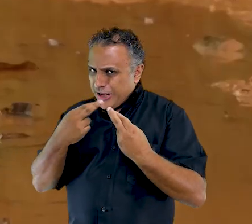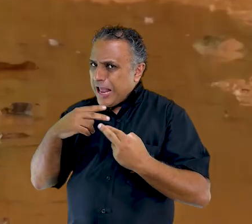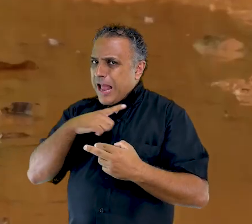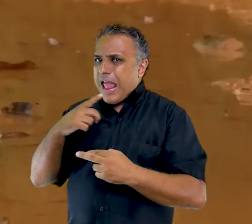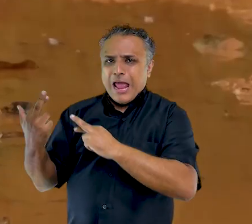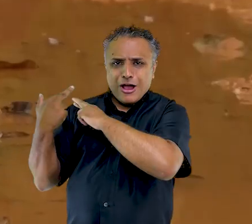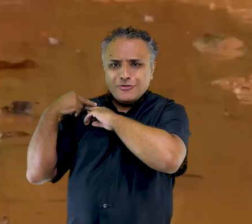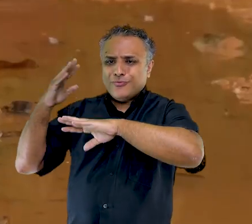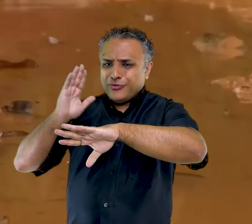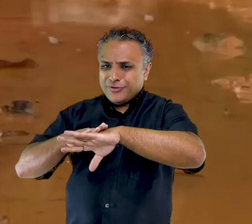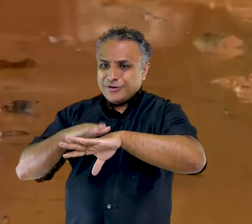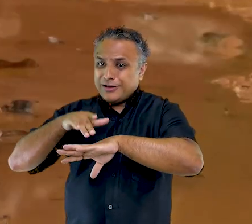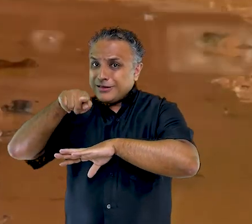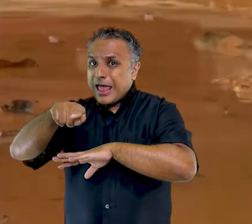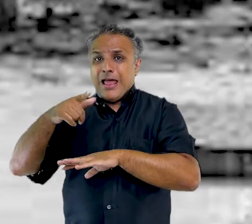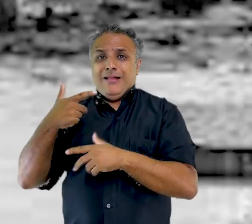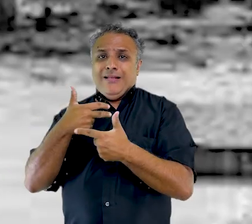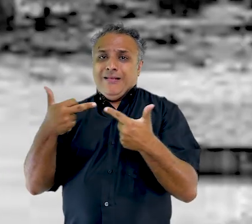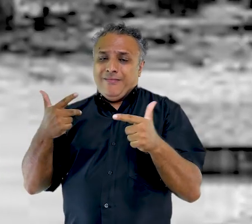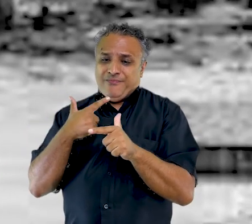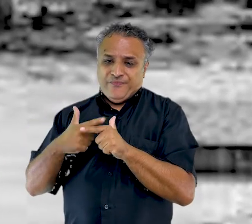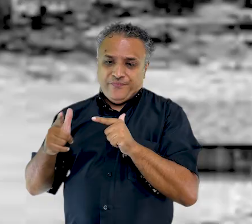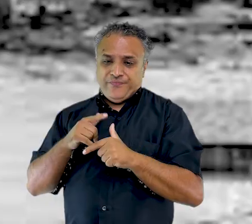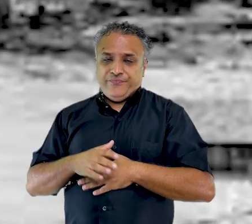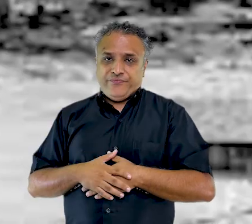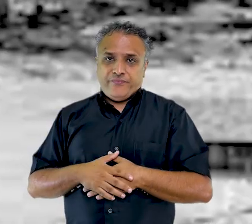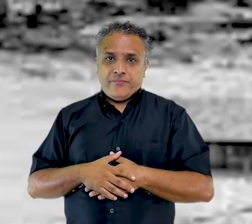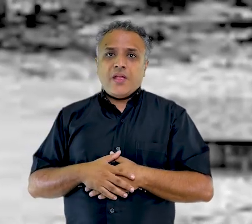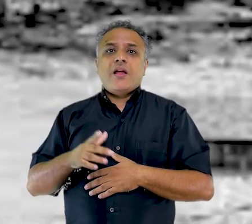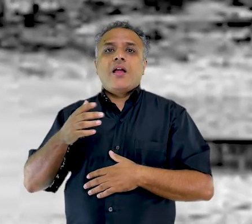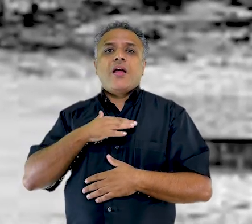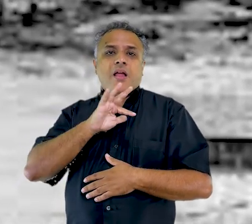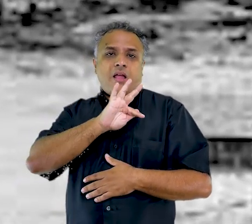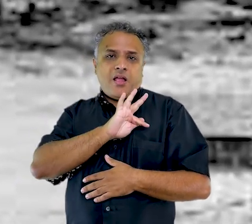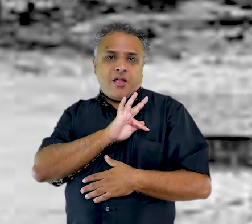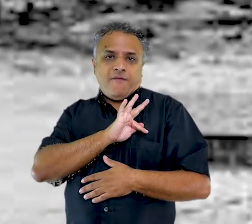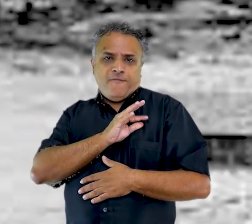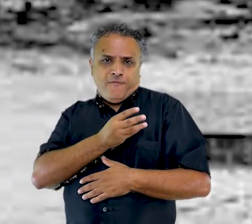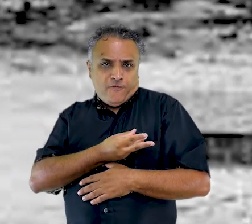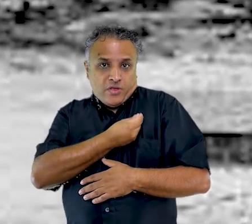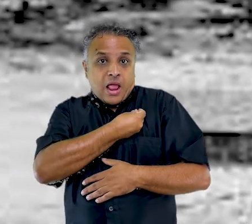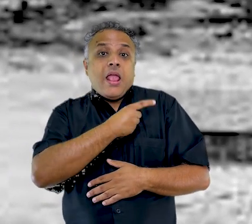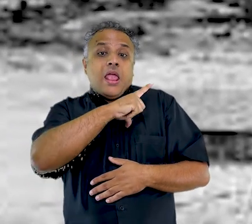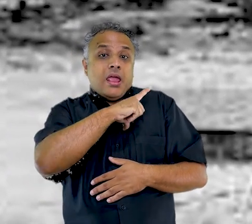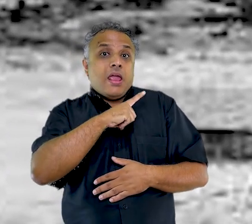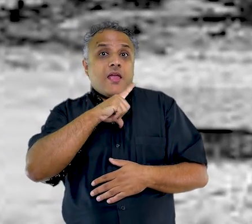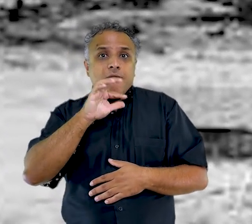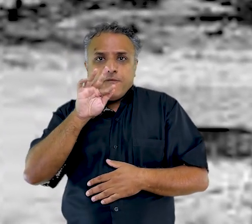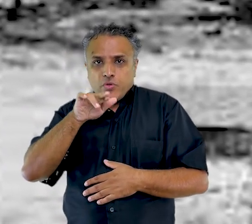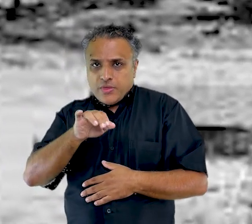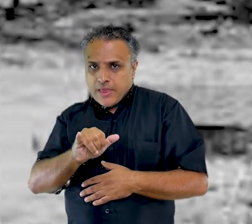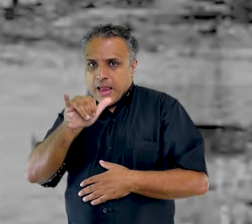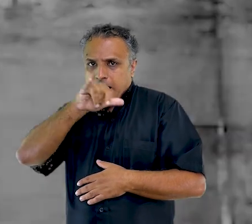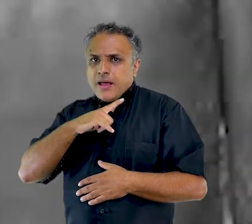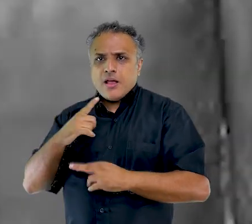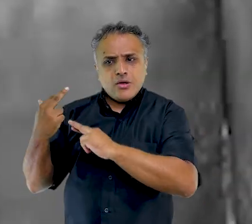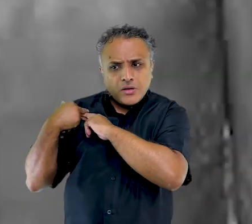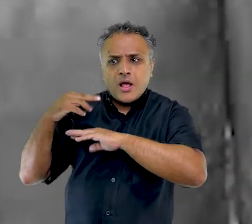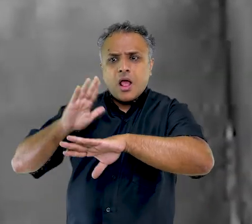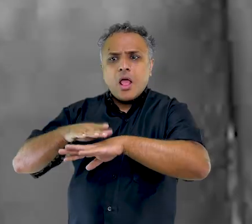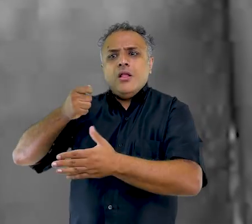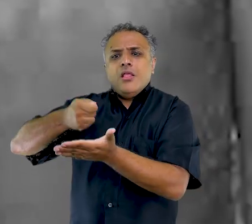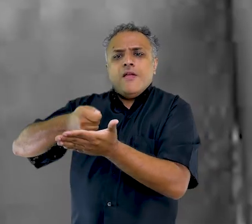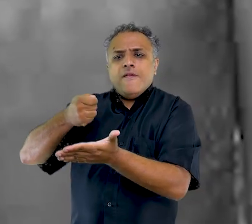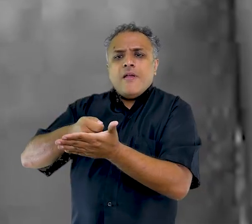União em razão dessa circunstância. E com relação à FUNAI, a imposição de responsabilidade a ela decorreu do fato de que ela já tinha o dever legal